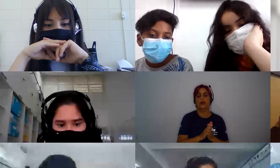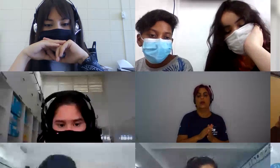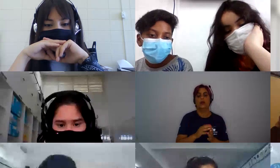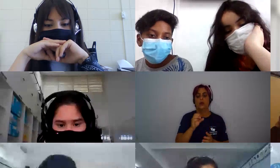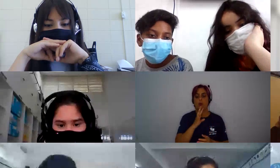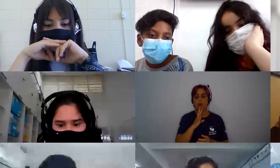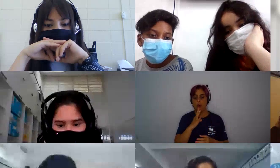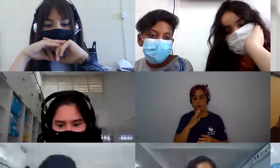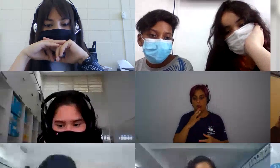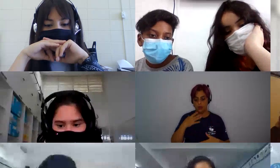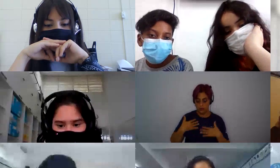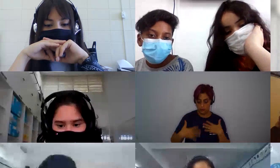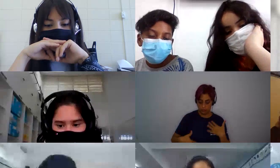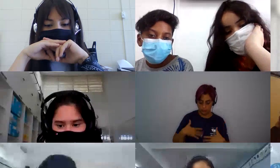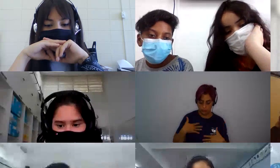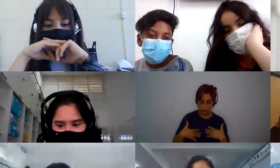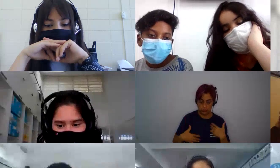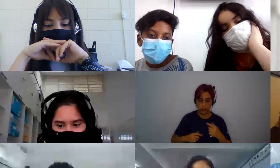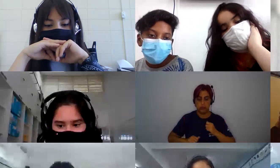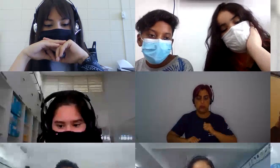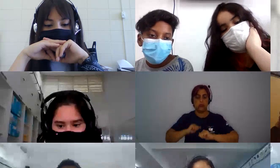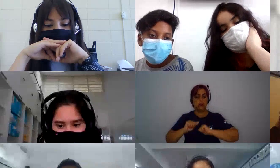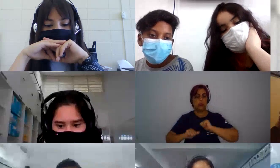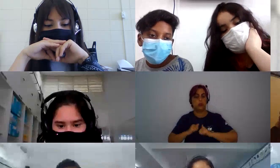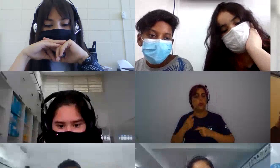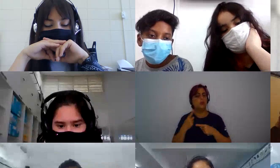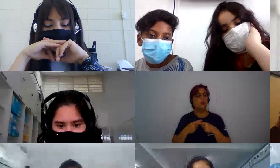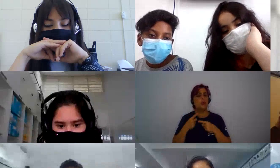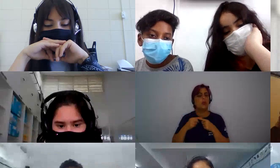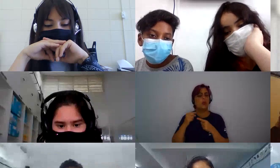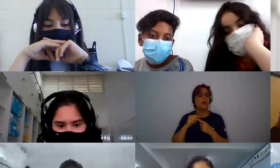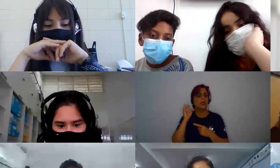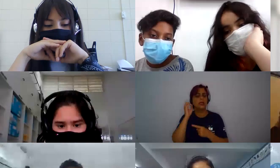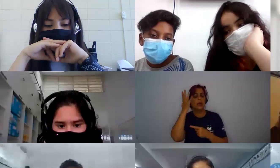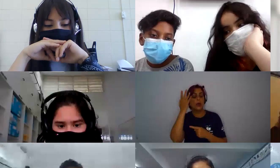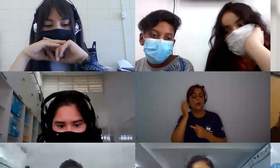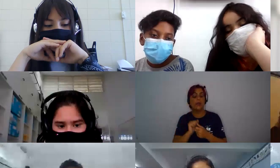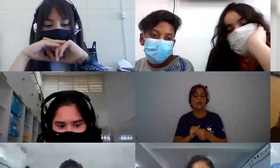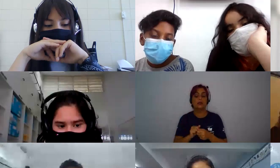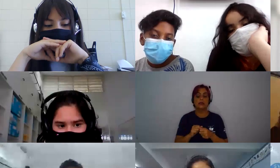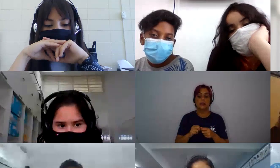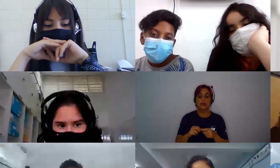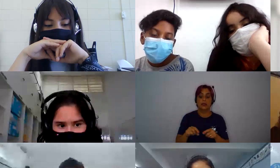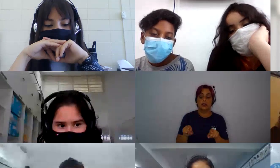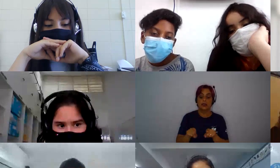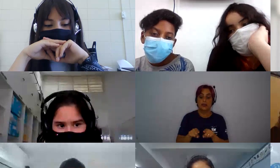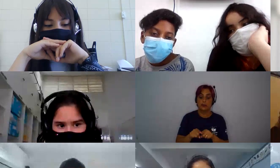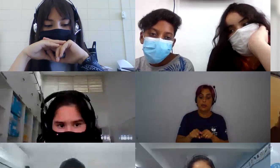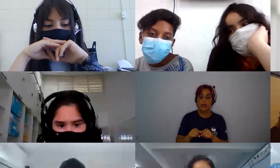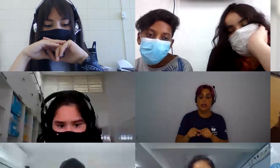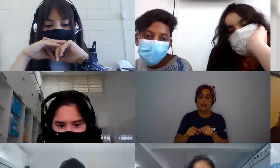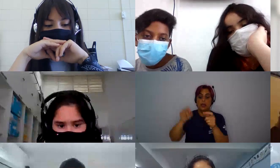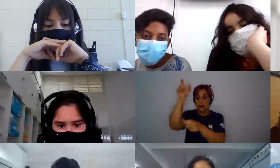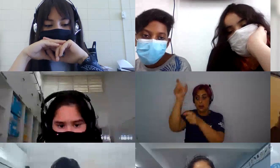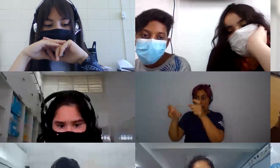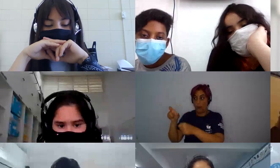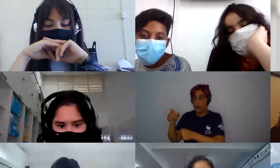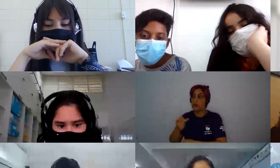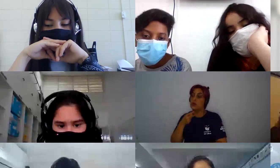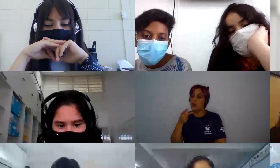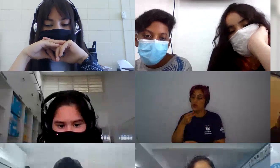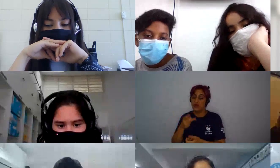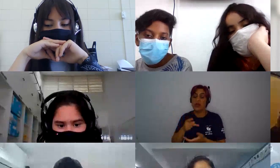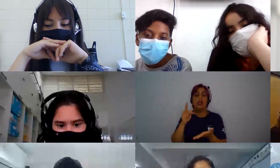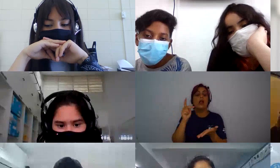seu corpo, conhecer por que que acontece. É direito sexual e reprodutivo as pessoas te falarem a verdade, de serem